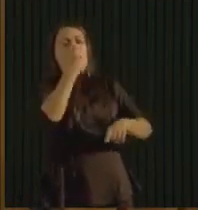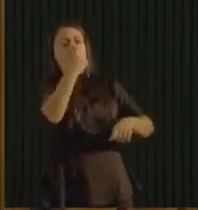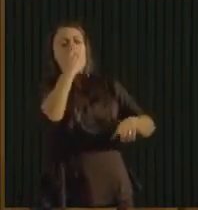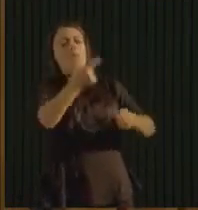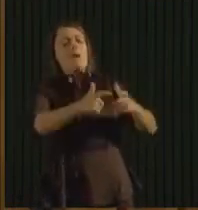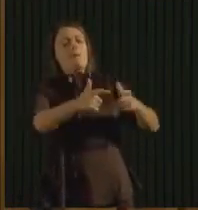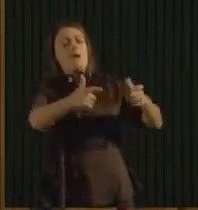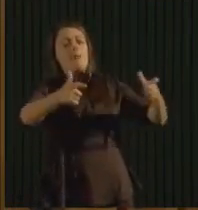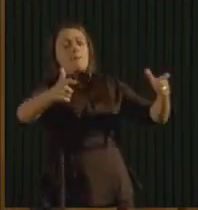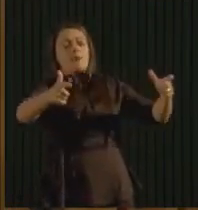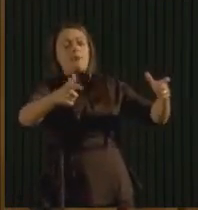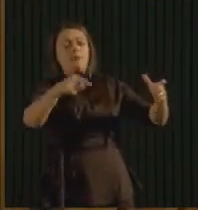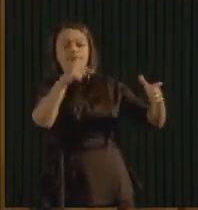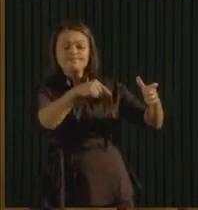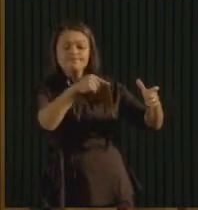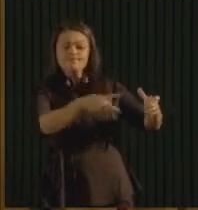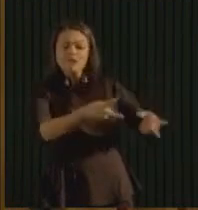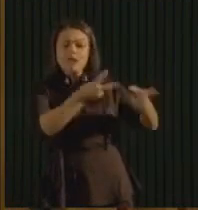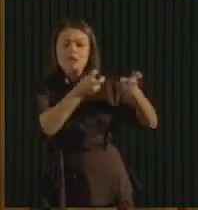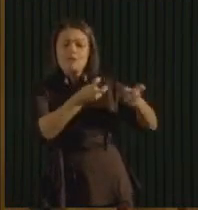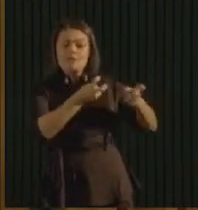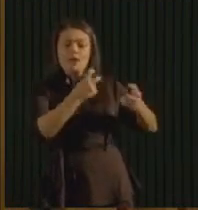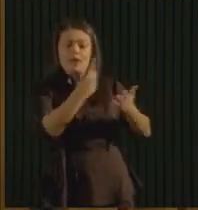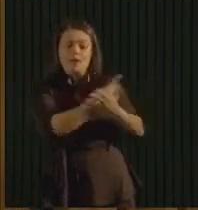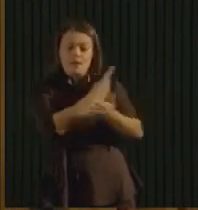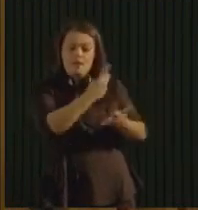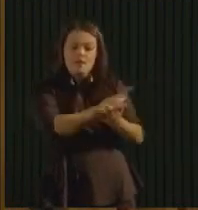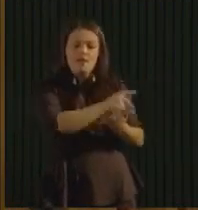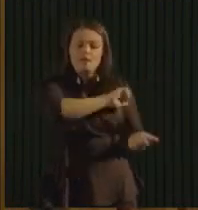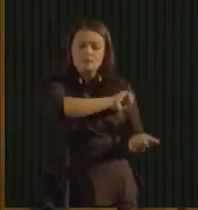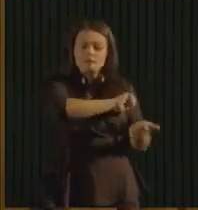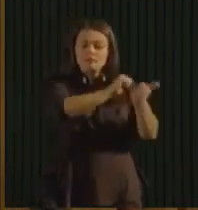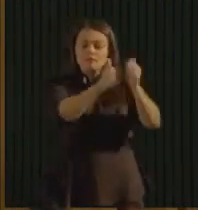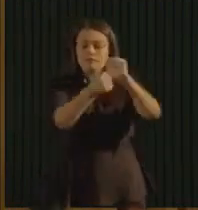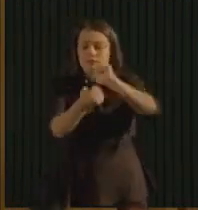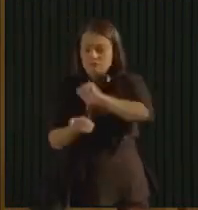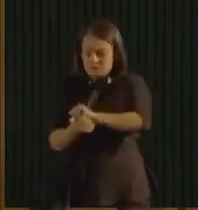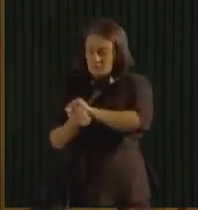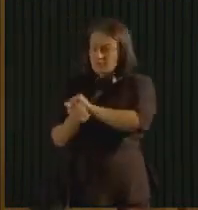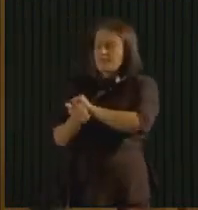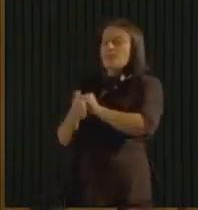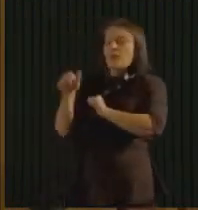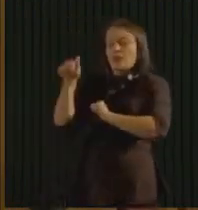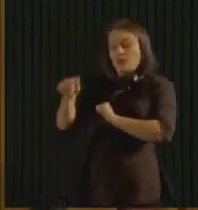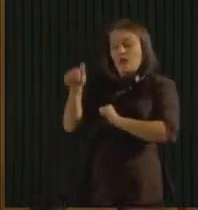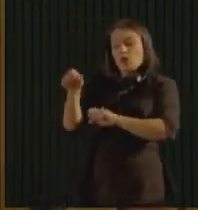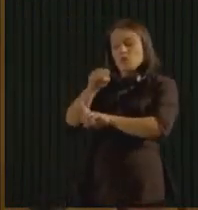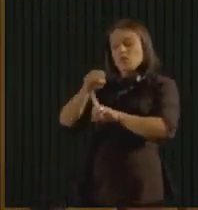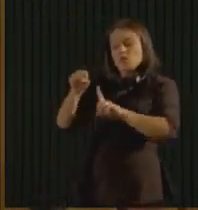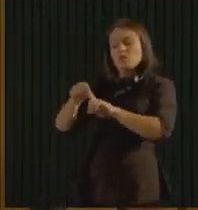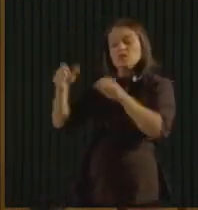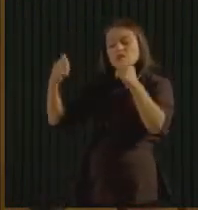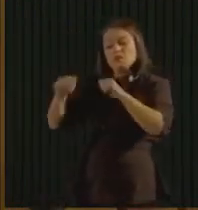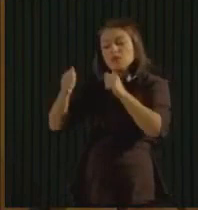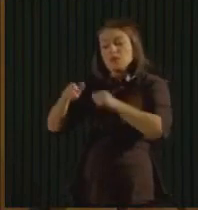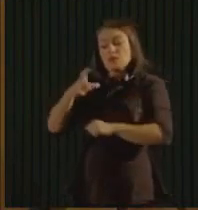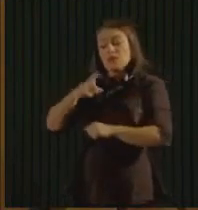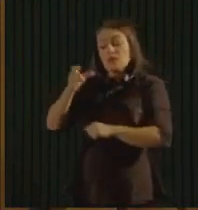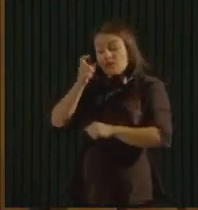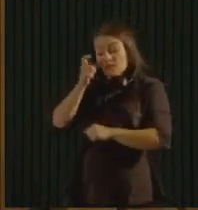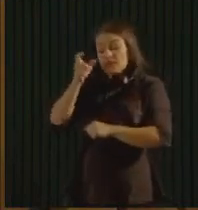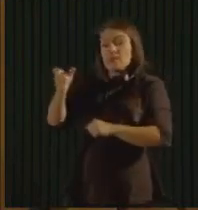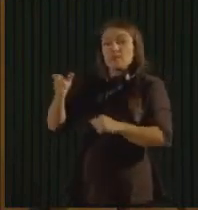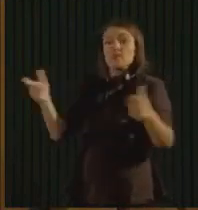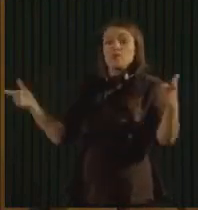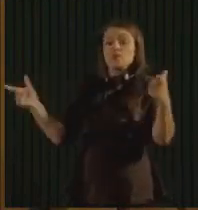contexto que nós vamos trazer com o marco nacional do direito aos